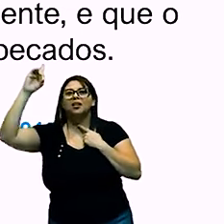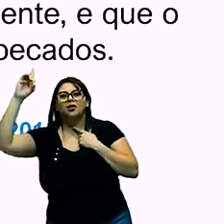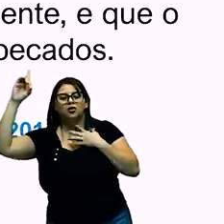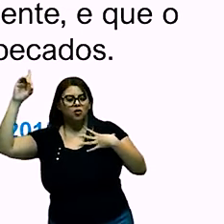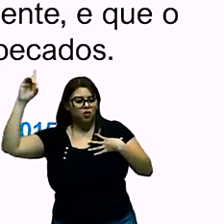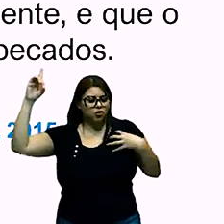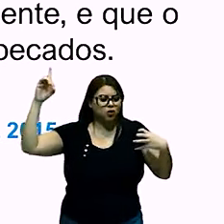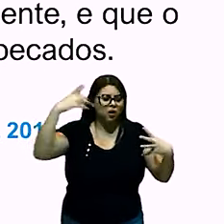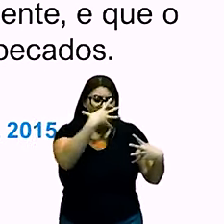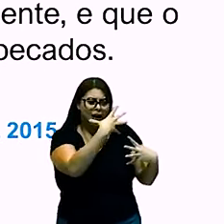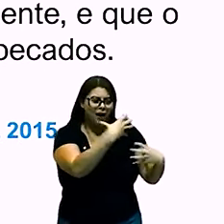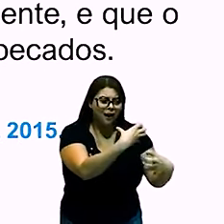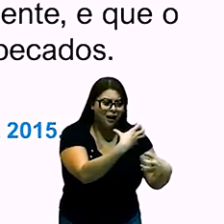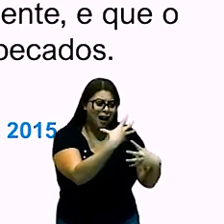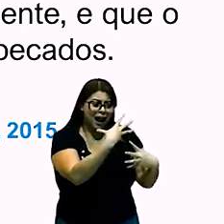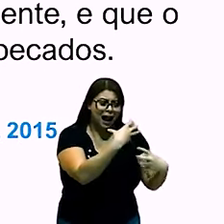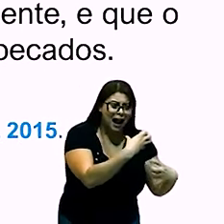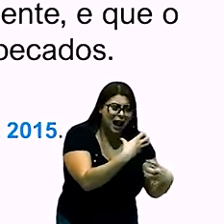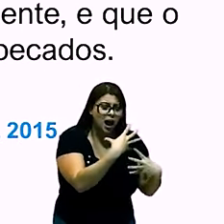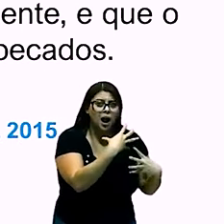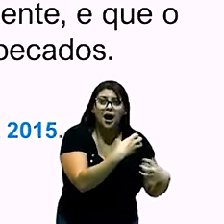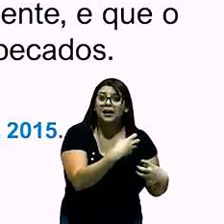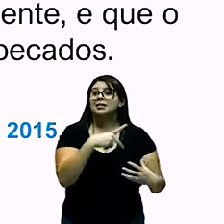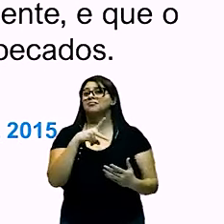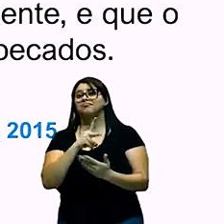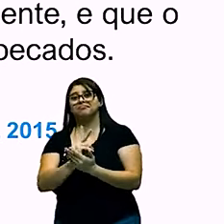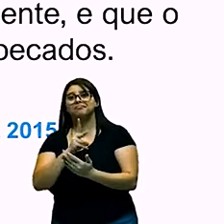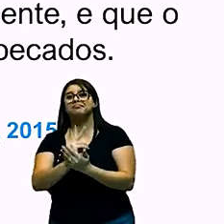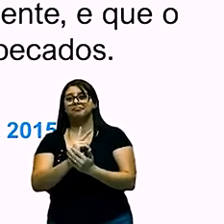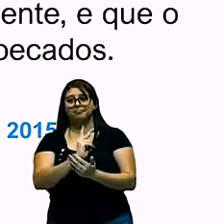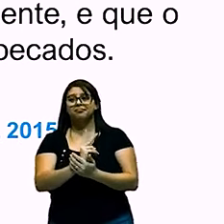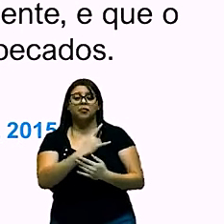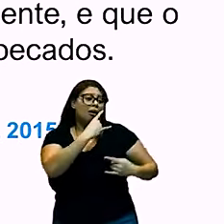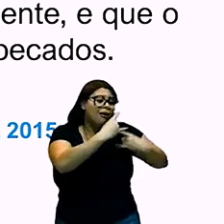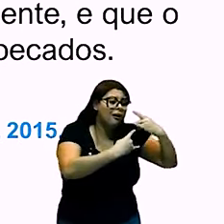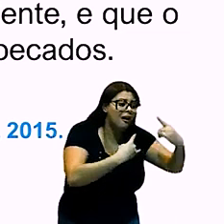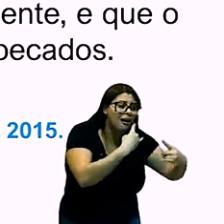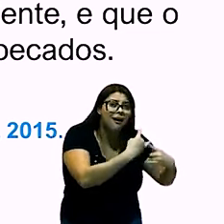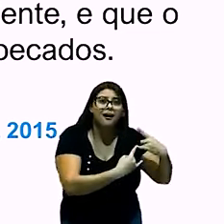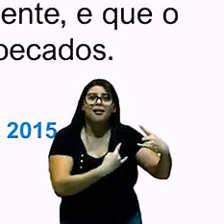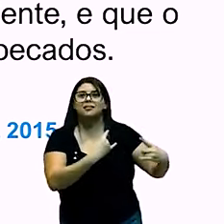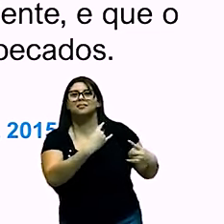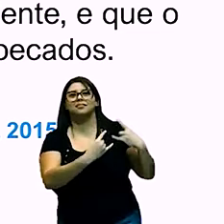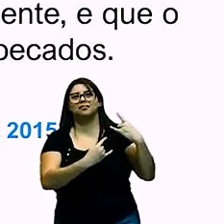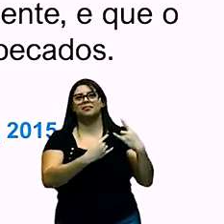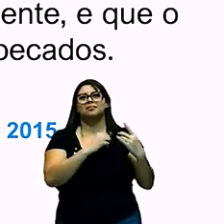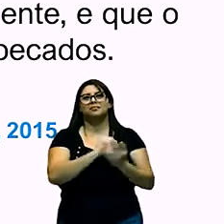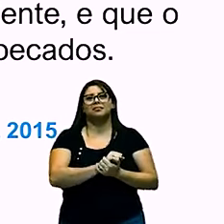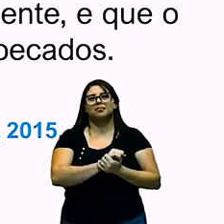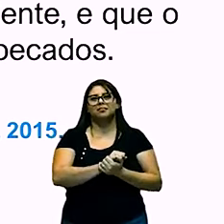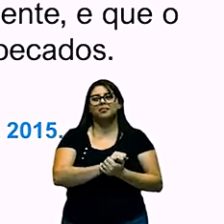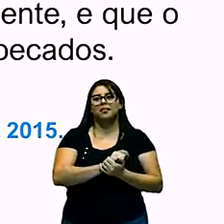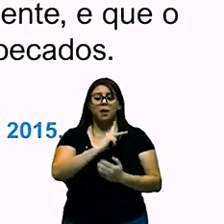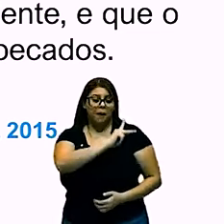nosso desejo é voltado ao pecado. Paulo disse aos Romanos capítulo 7: na minha mente eu entendo a